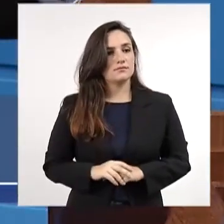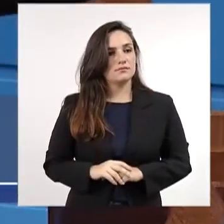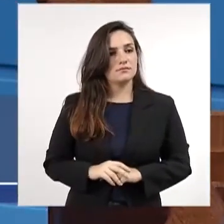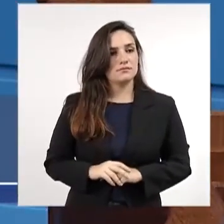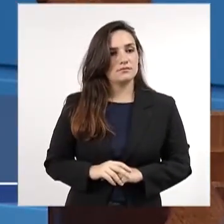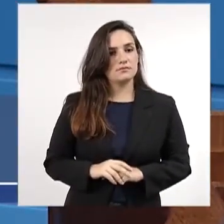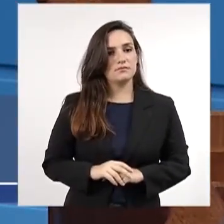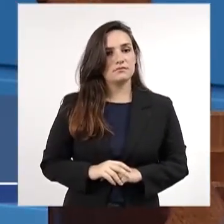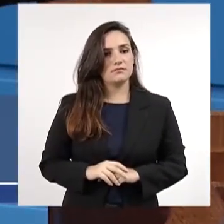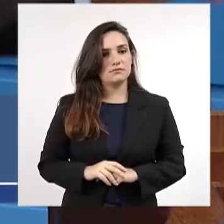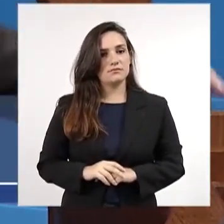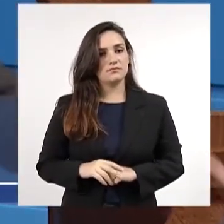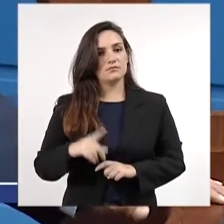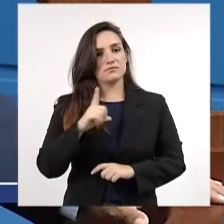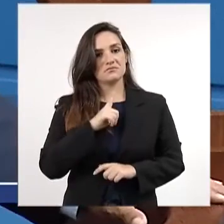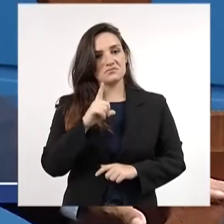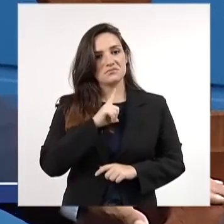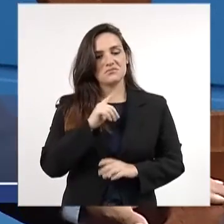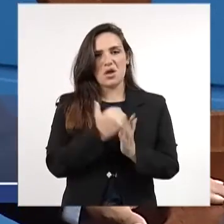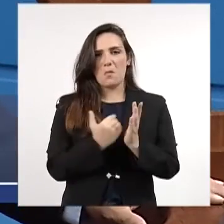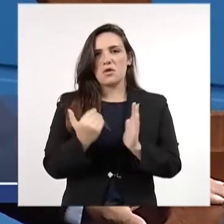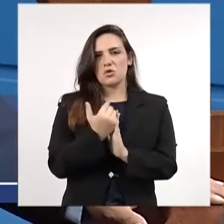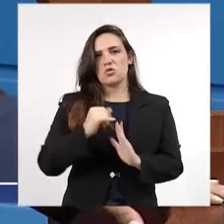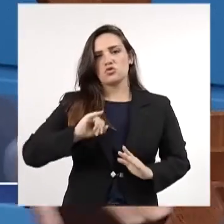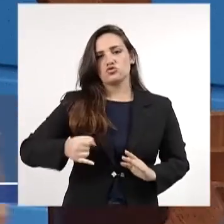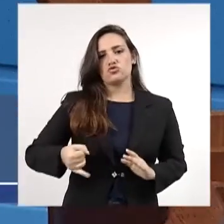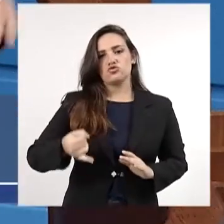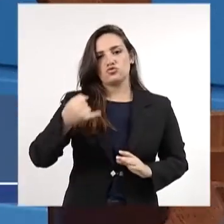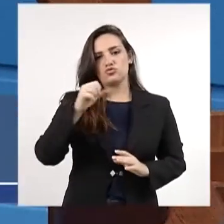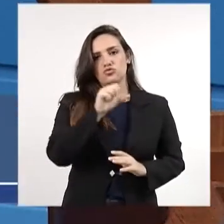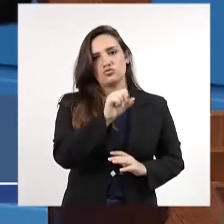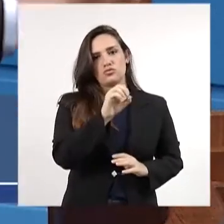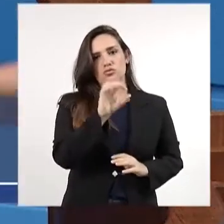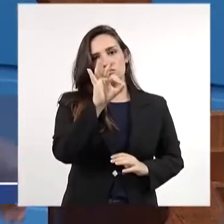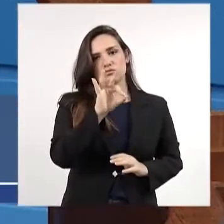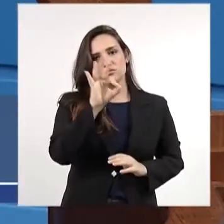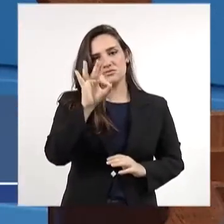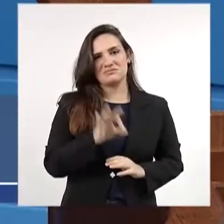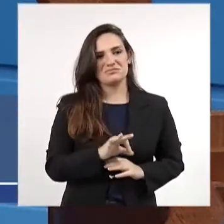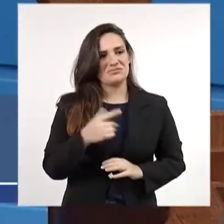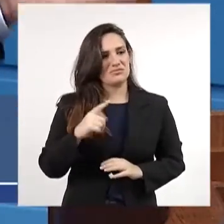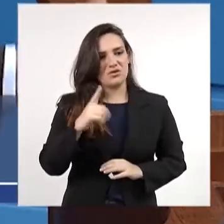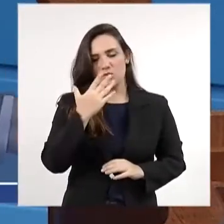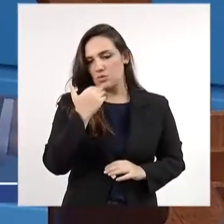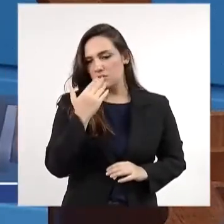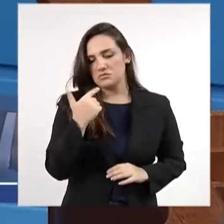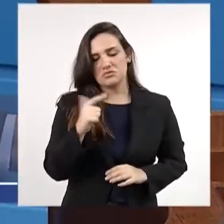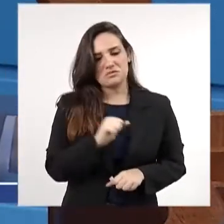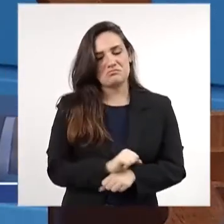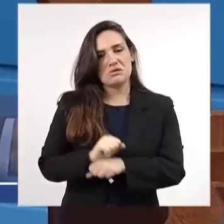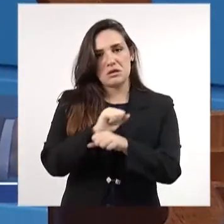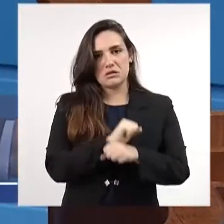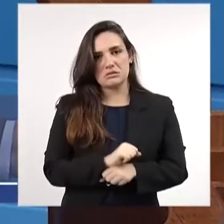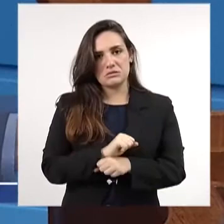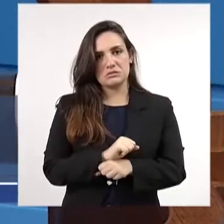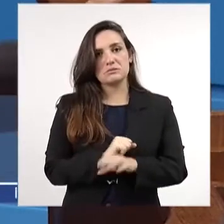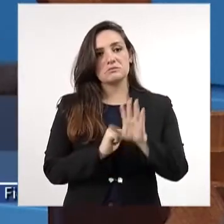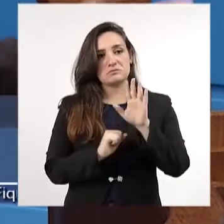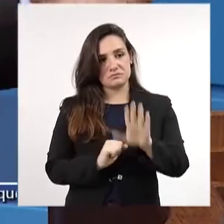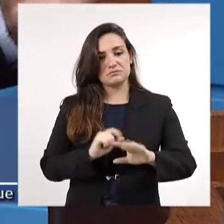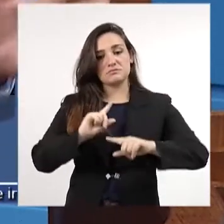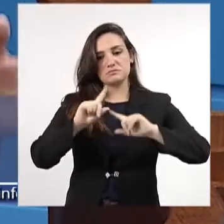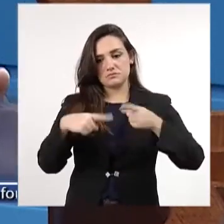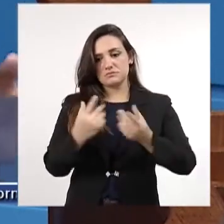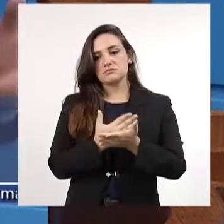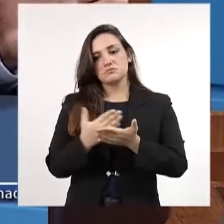da inflação de 80%, do desabastecimento, da falta de esperança, e um